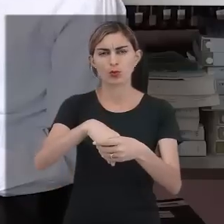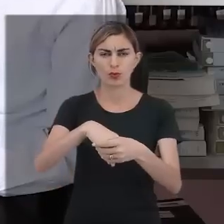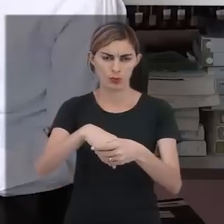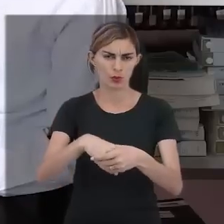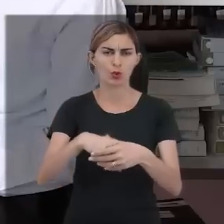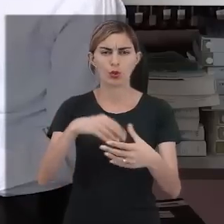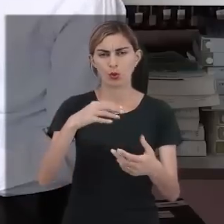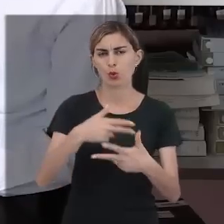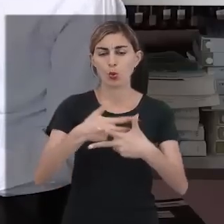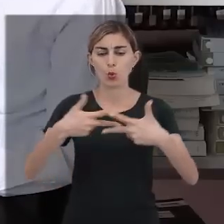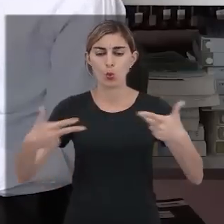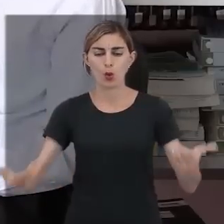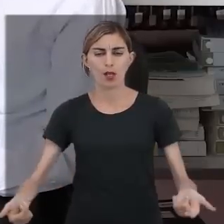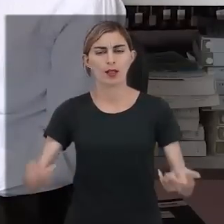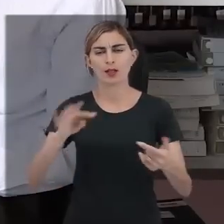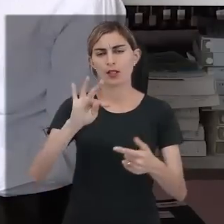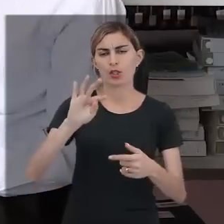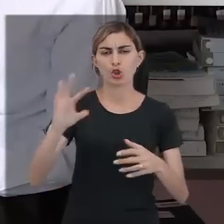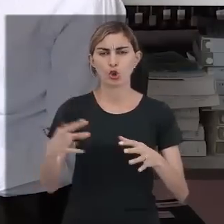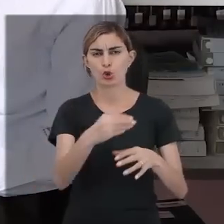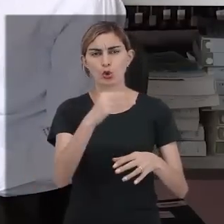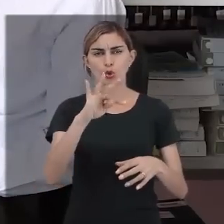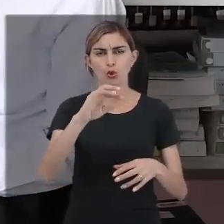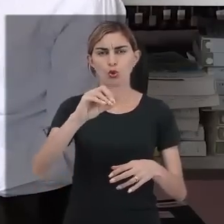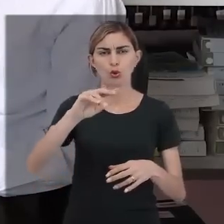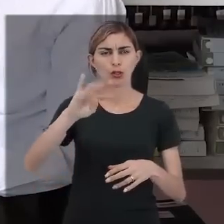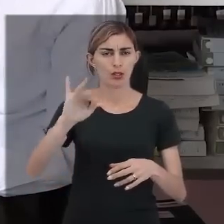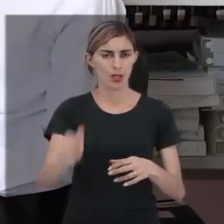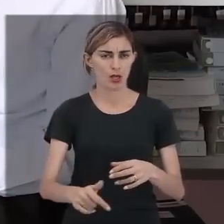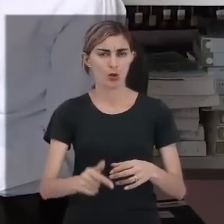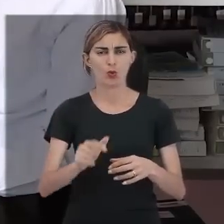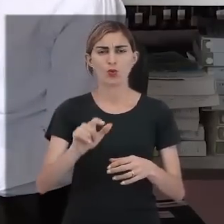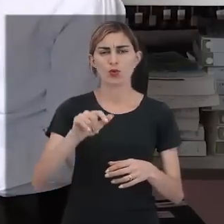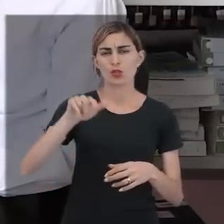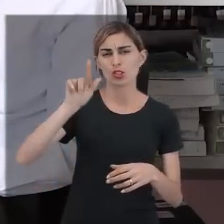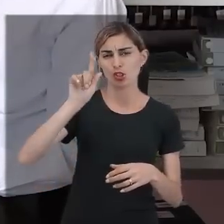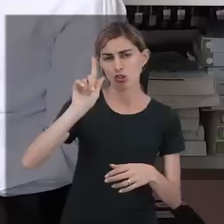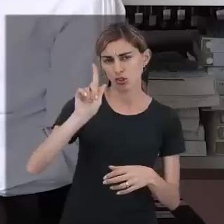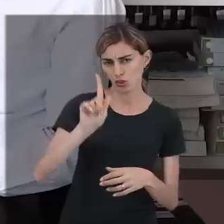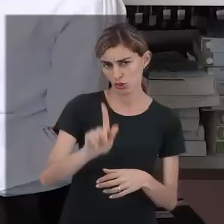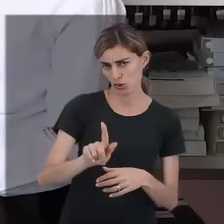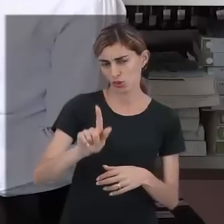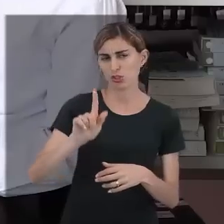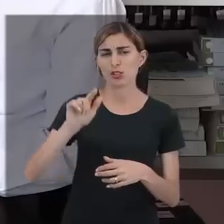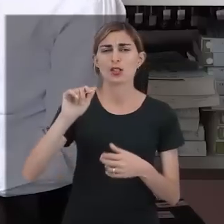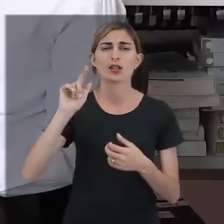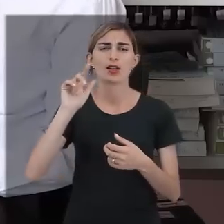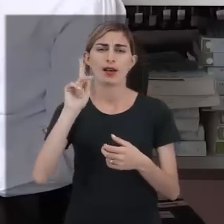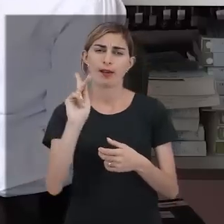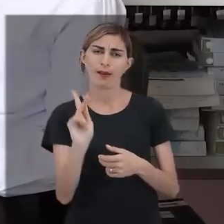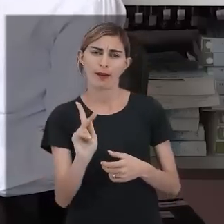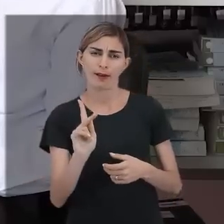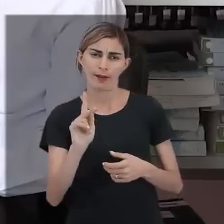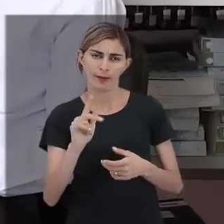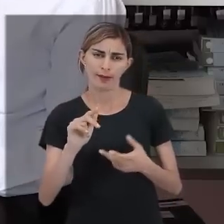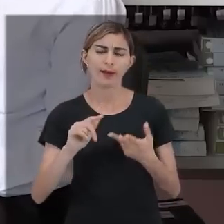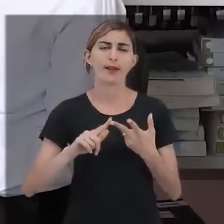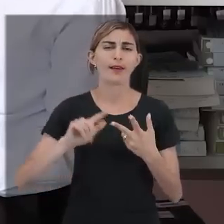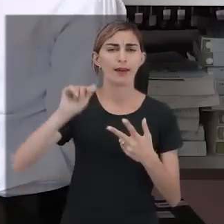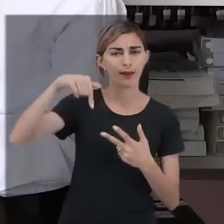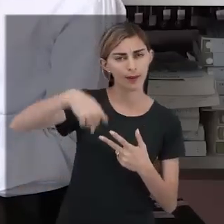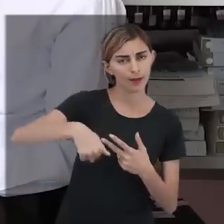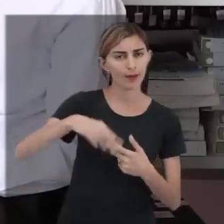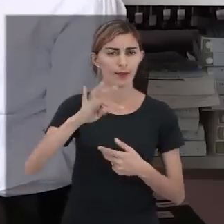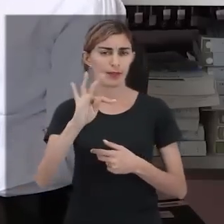ou seja, qualidade total. Hoje trabalhamos muito o quê? O GQT, gestão da qualidade total. E o que